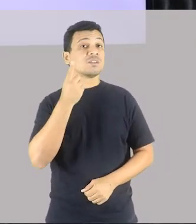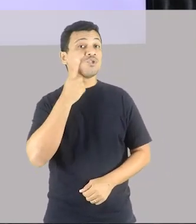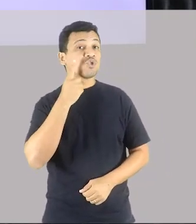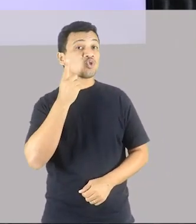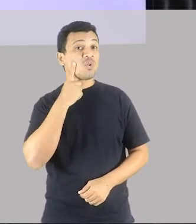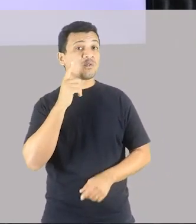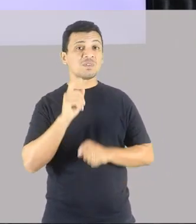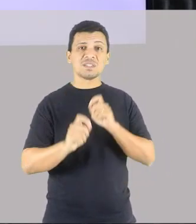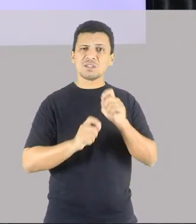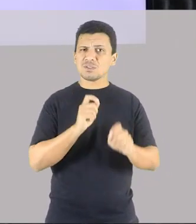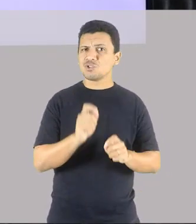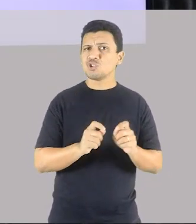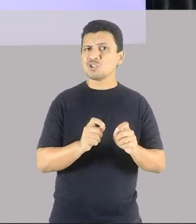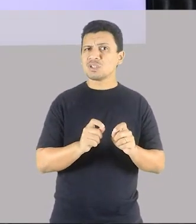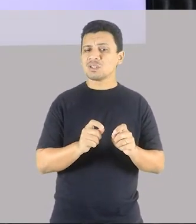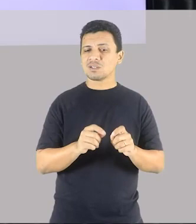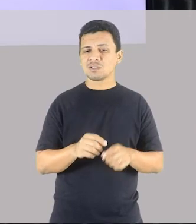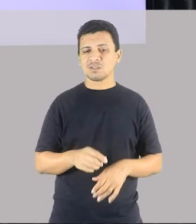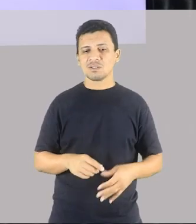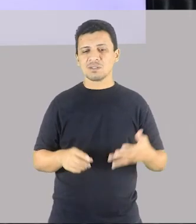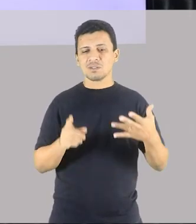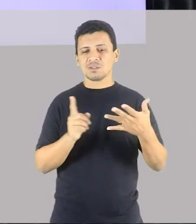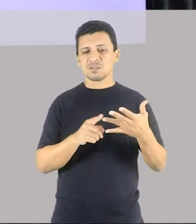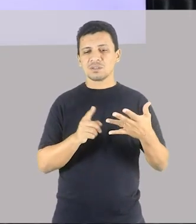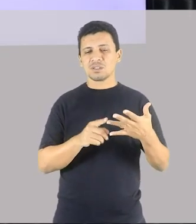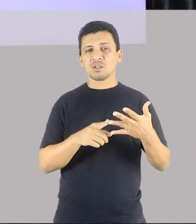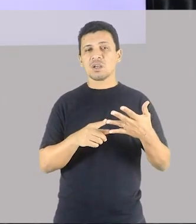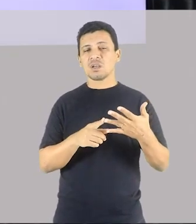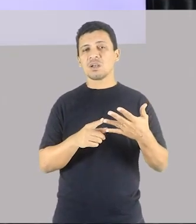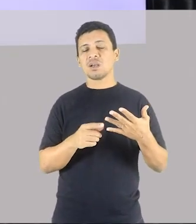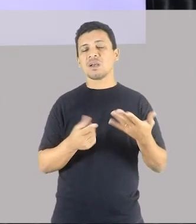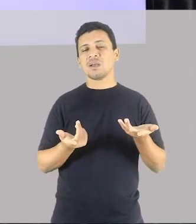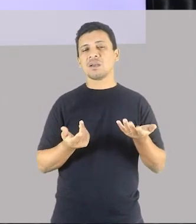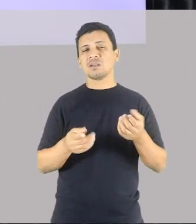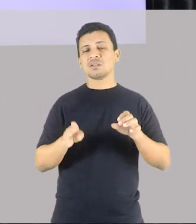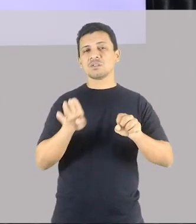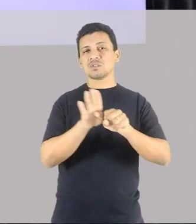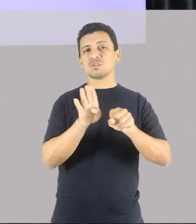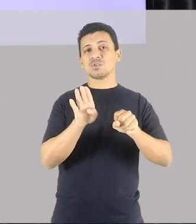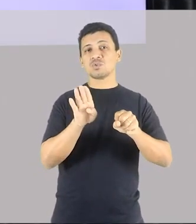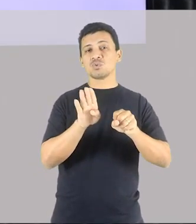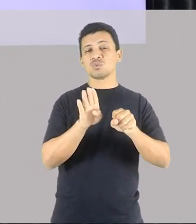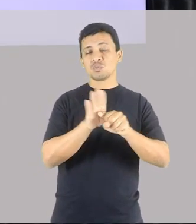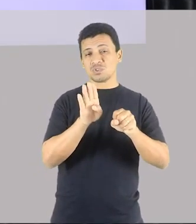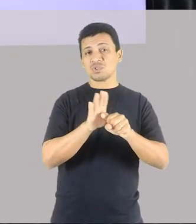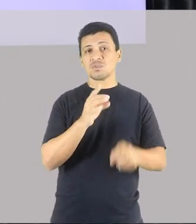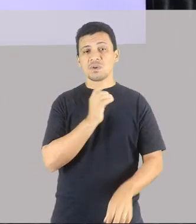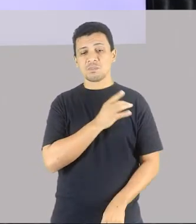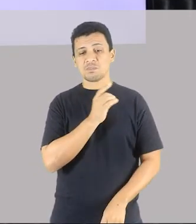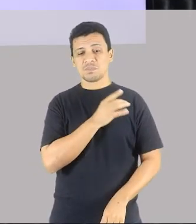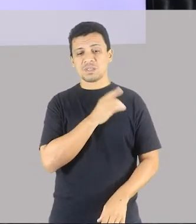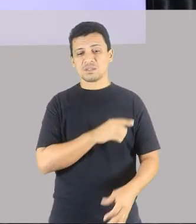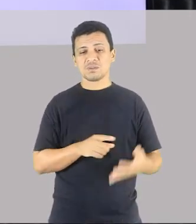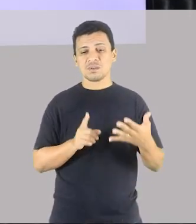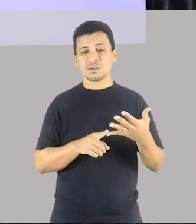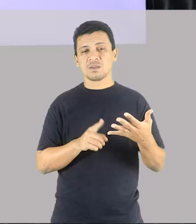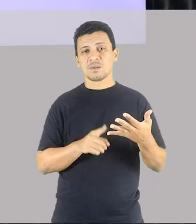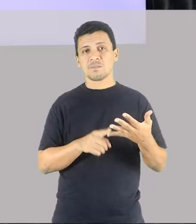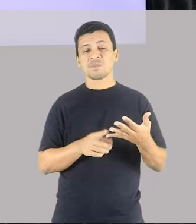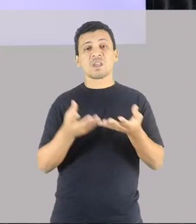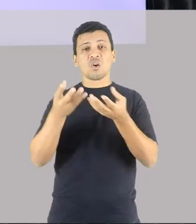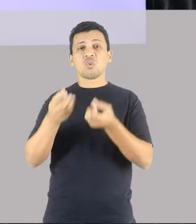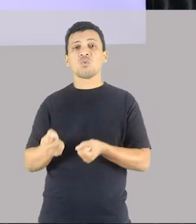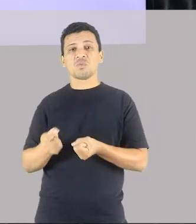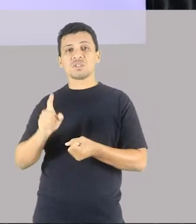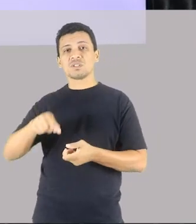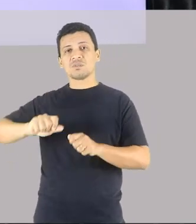Na letra D, o substantivo é medo, é uma completiva nominal. E na letra E, convencidos é um